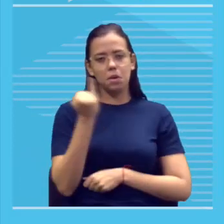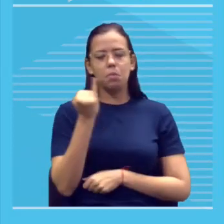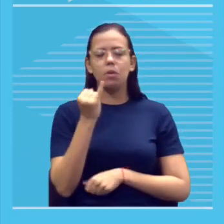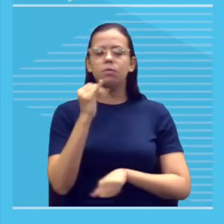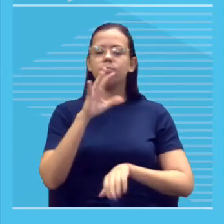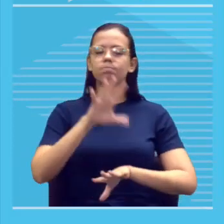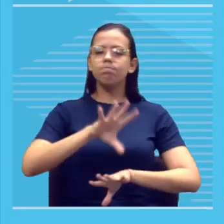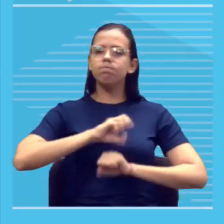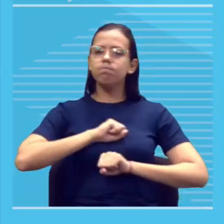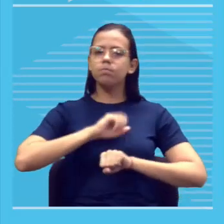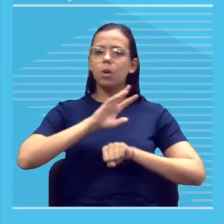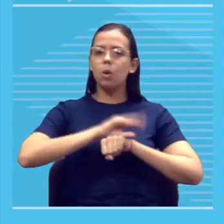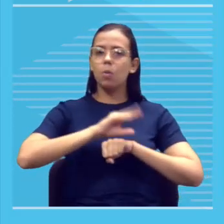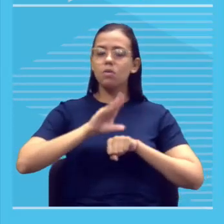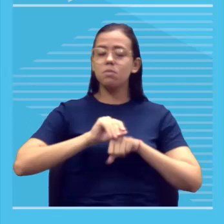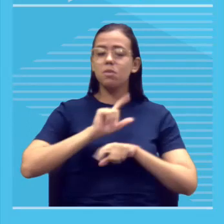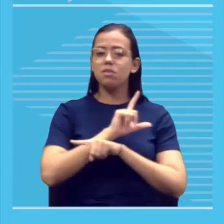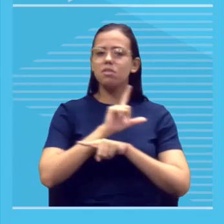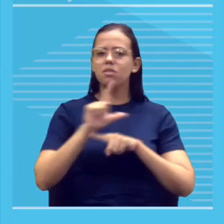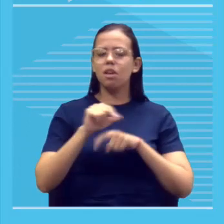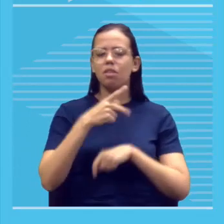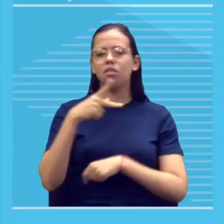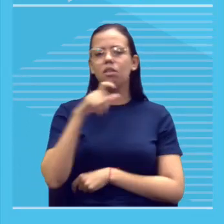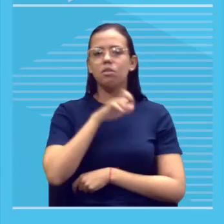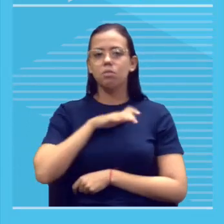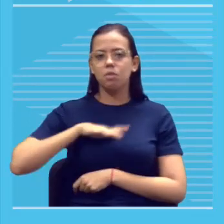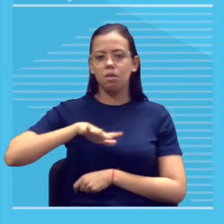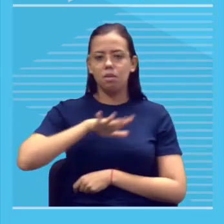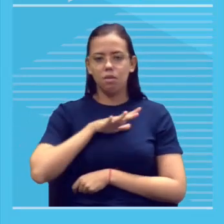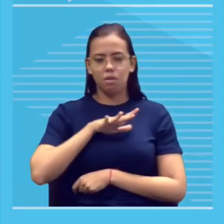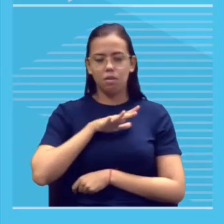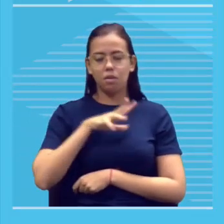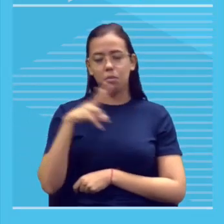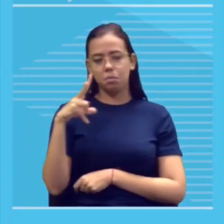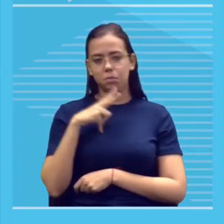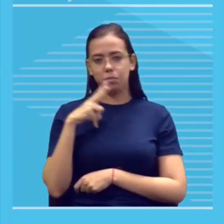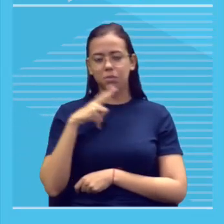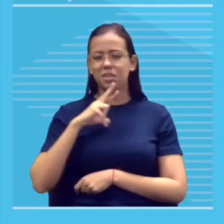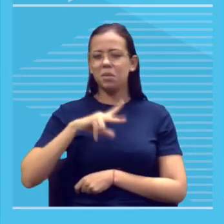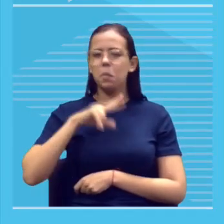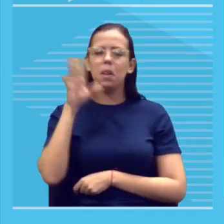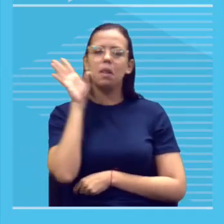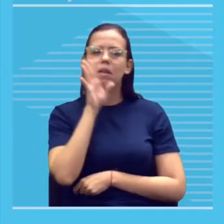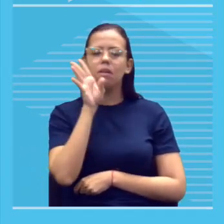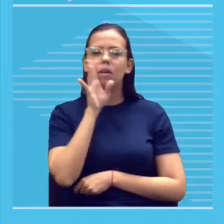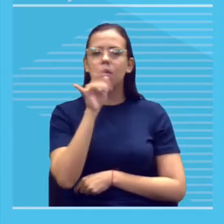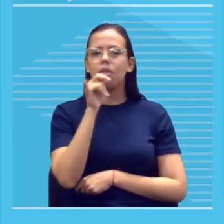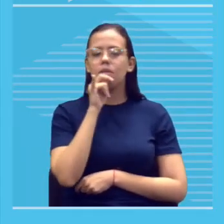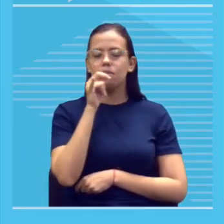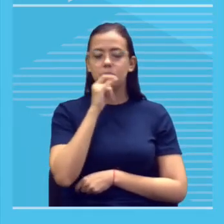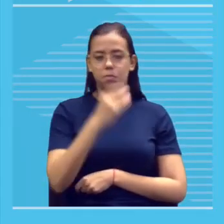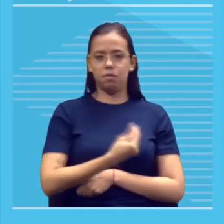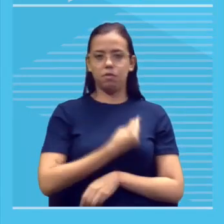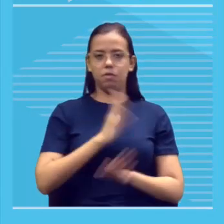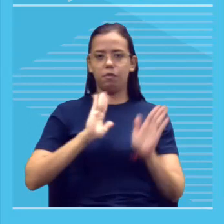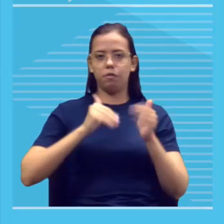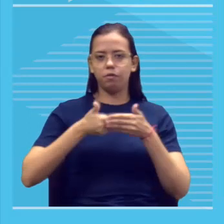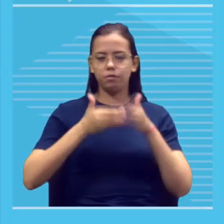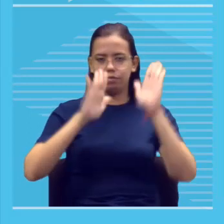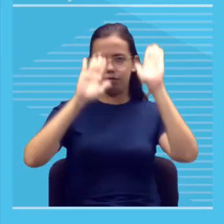sai da tua bolha gente não é legal viver numa bolha não é bom